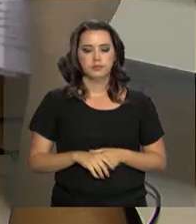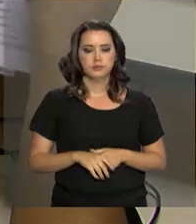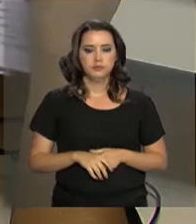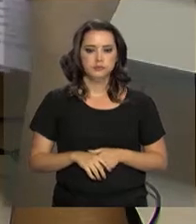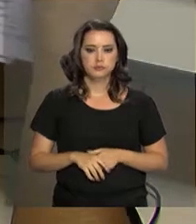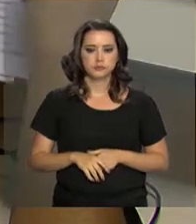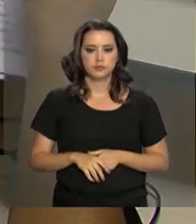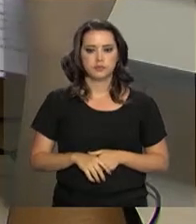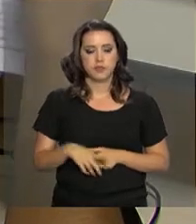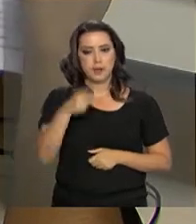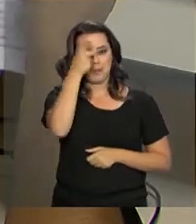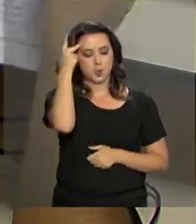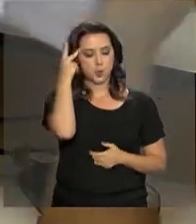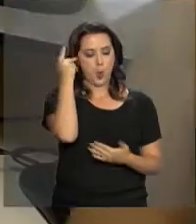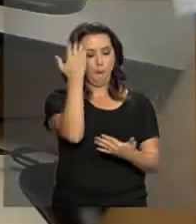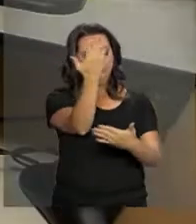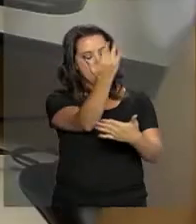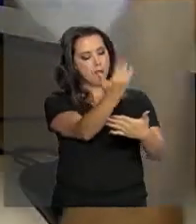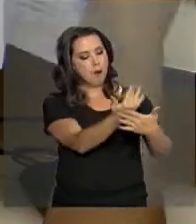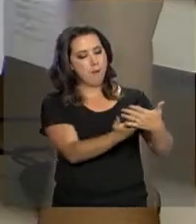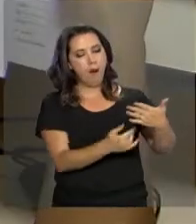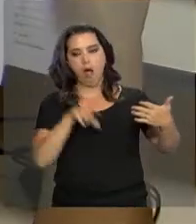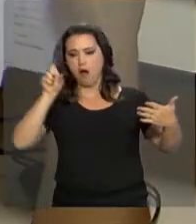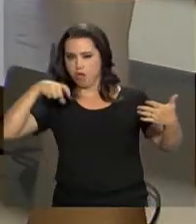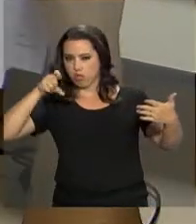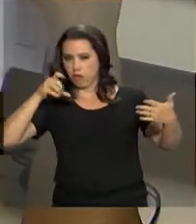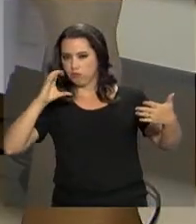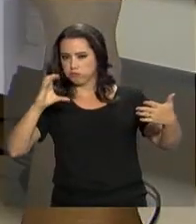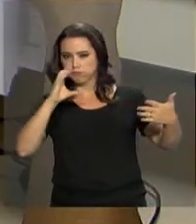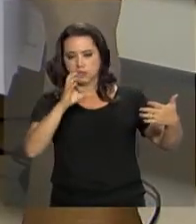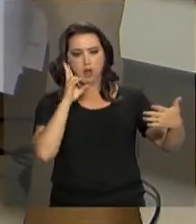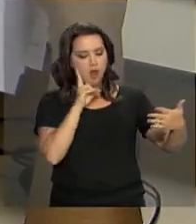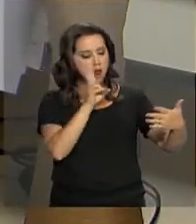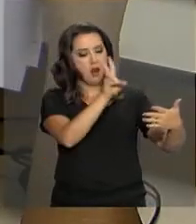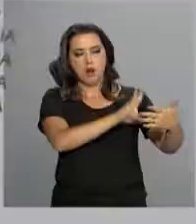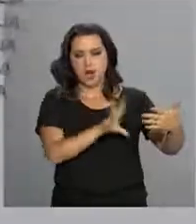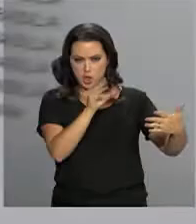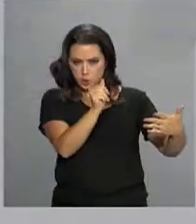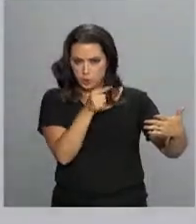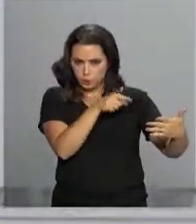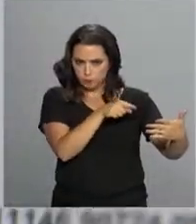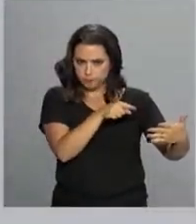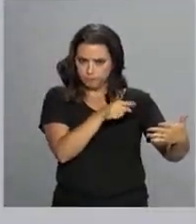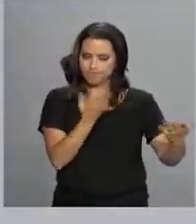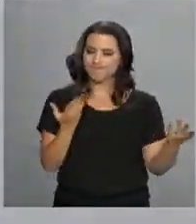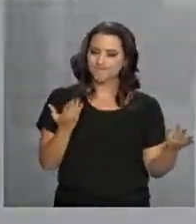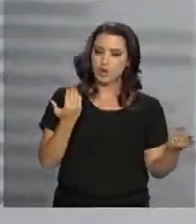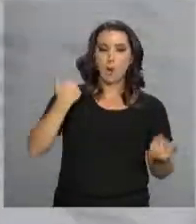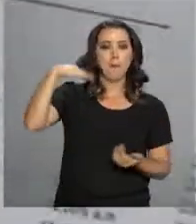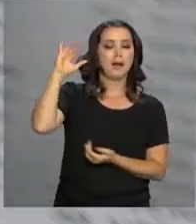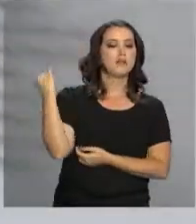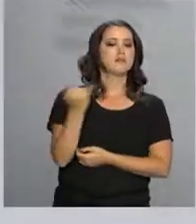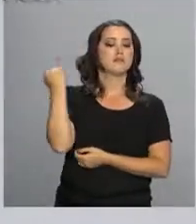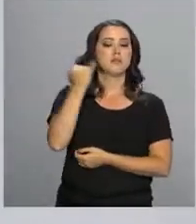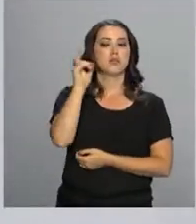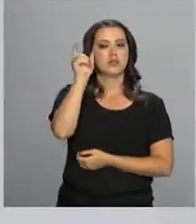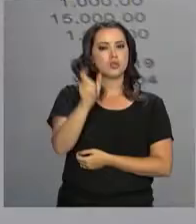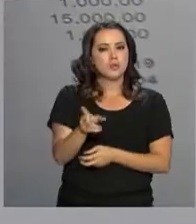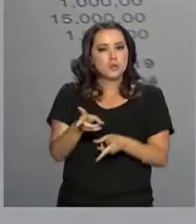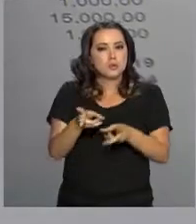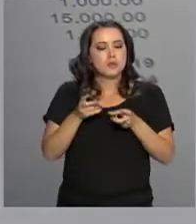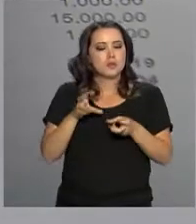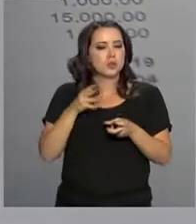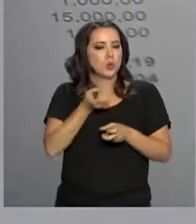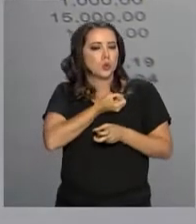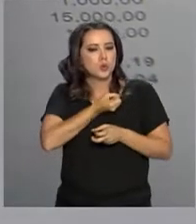quem não receber a fatura do cartão de crédito lê todas as informações o mais importante quem checa todos